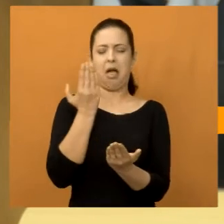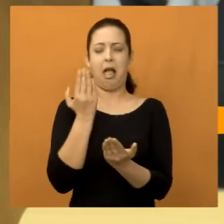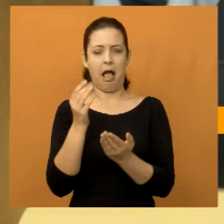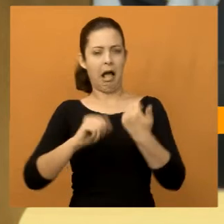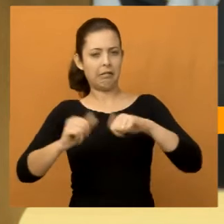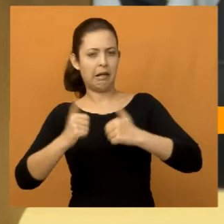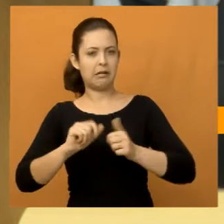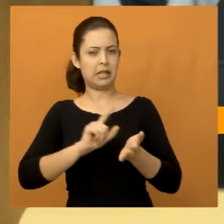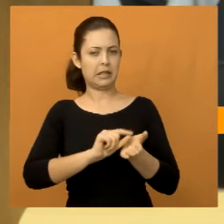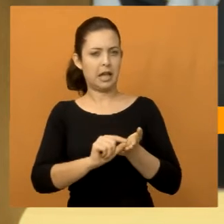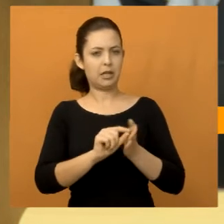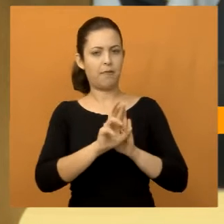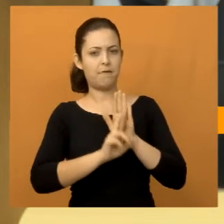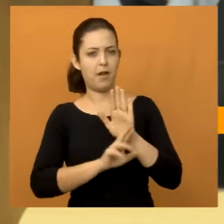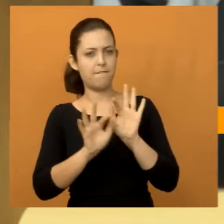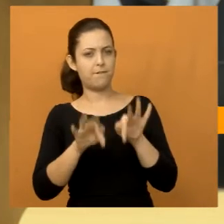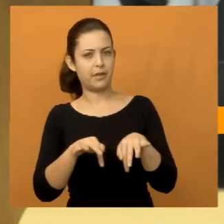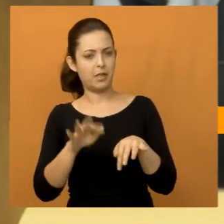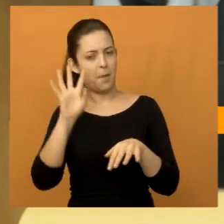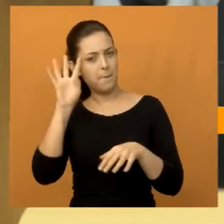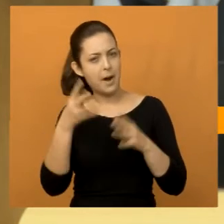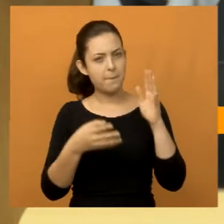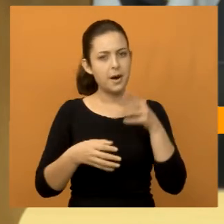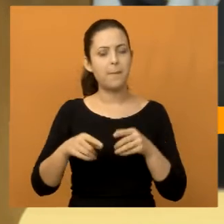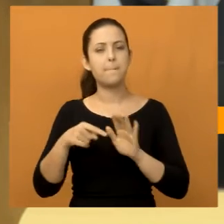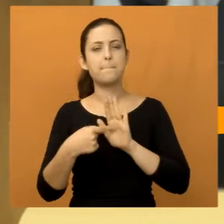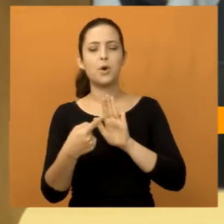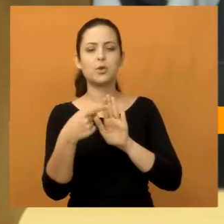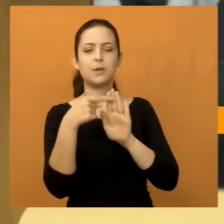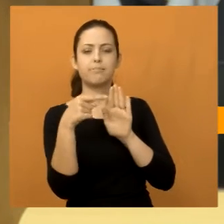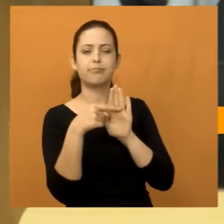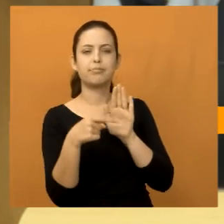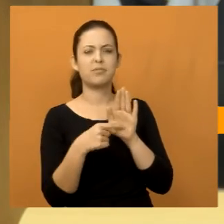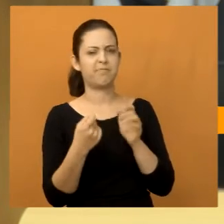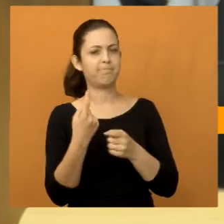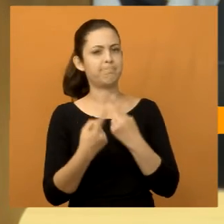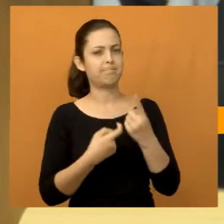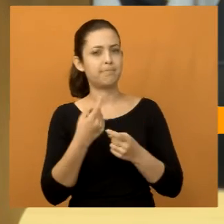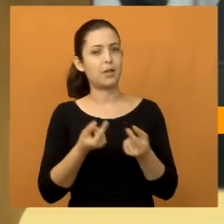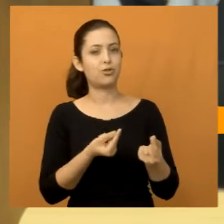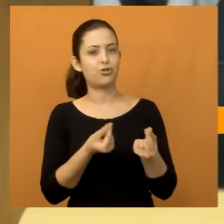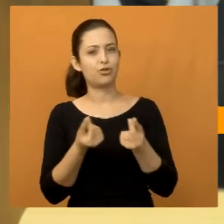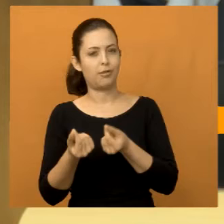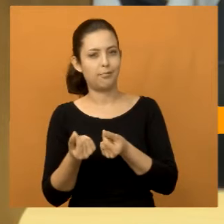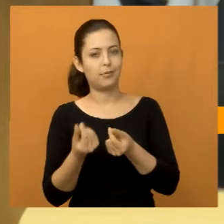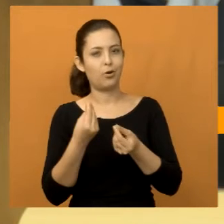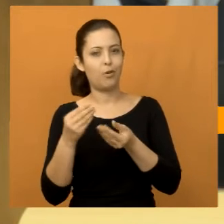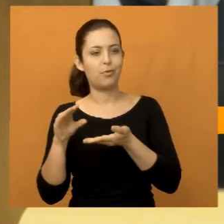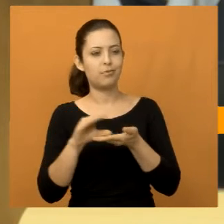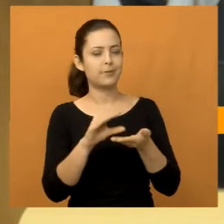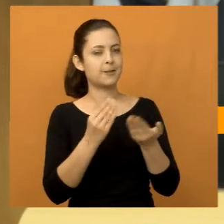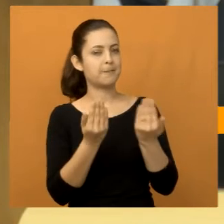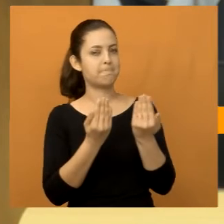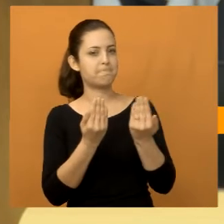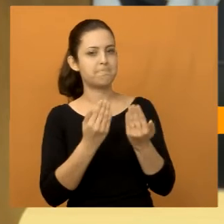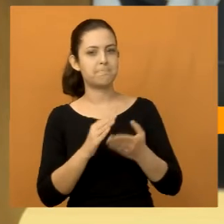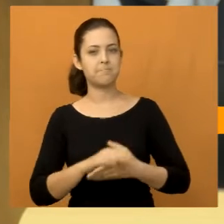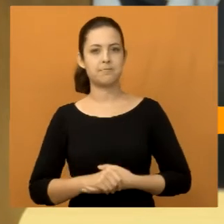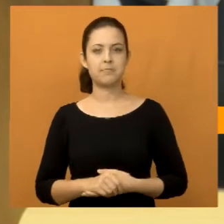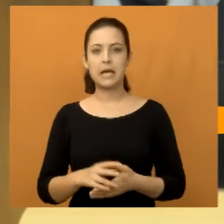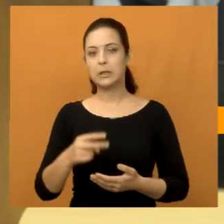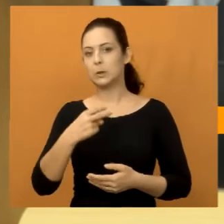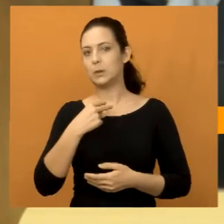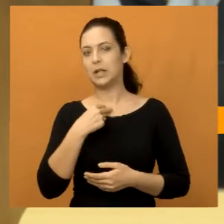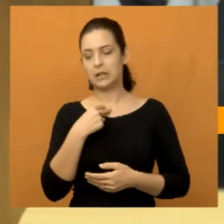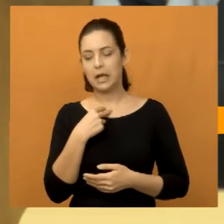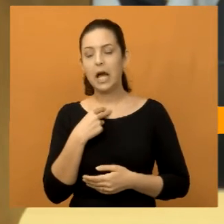e no relatório final a gente está apontando algumas movimentações financeiras suspeitas. Não posso